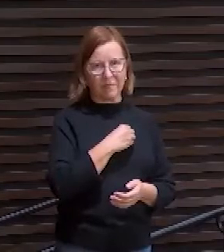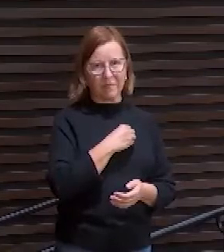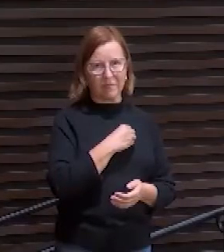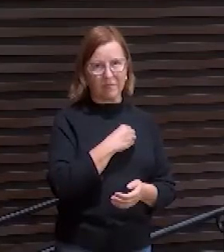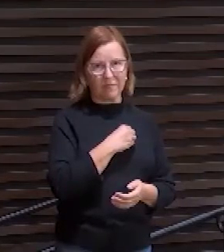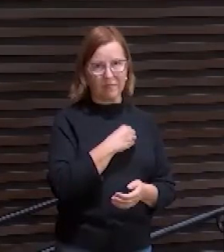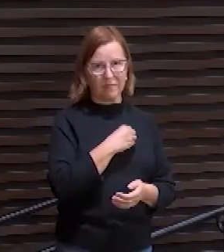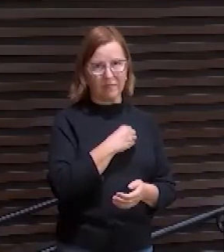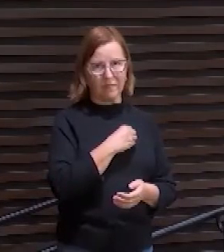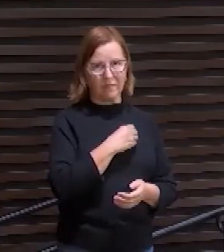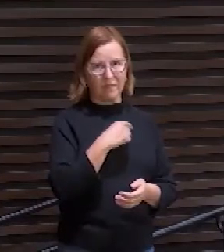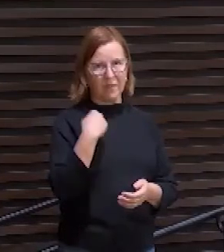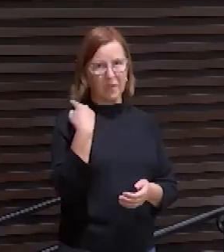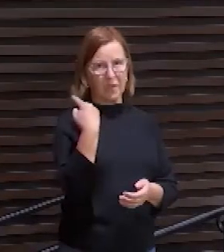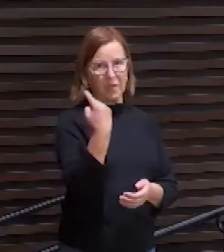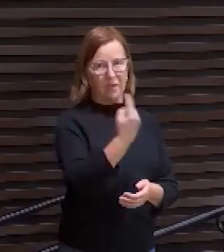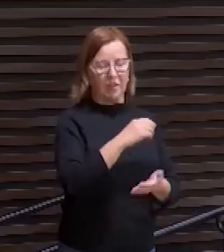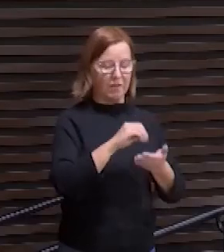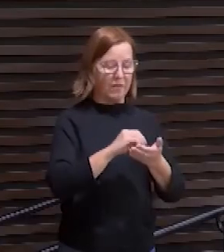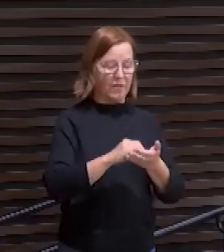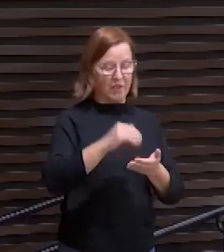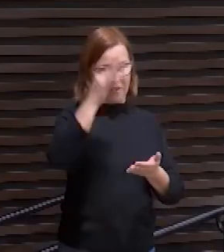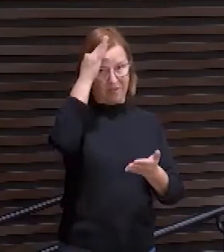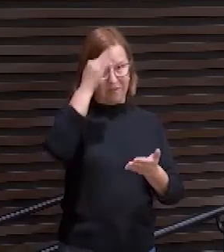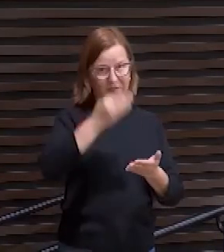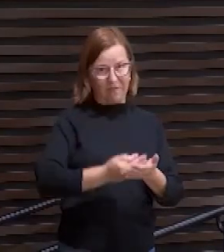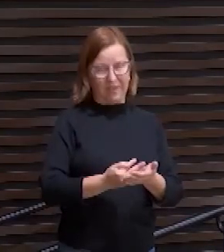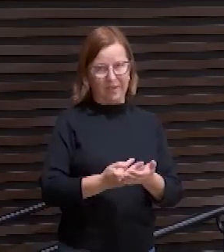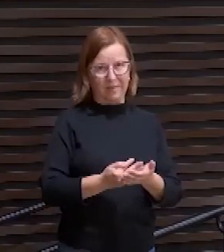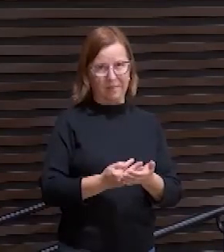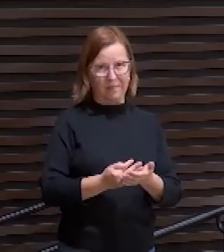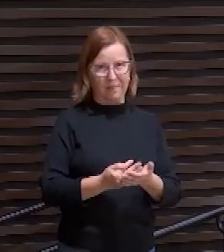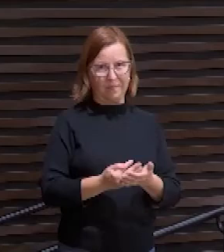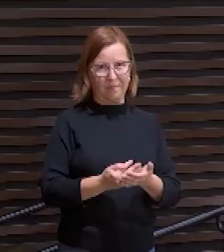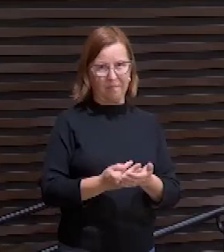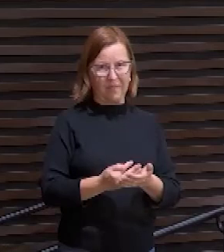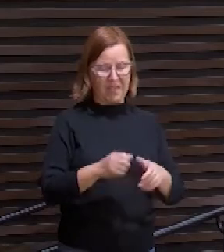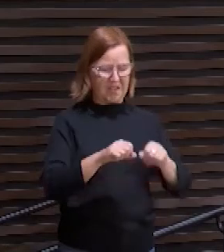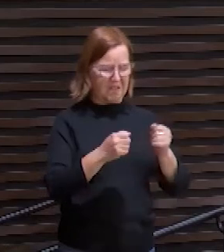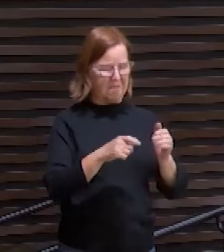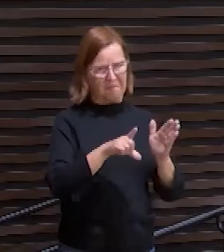da nossa incredulidade, da infração à lei,